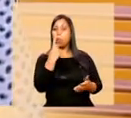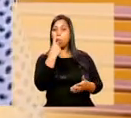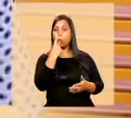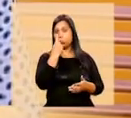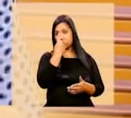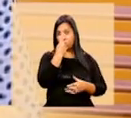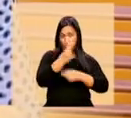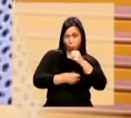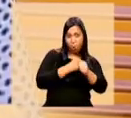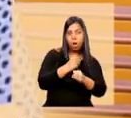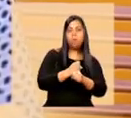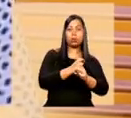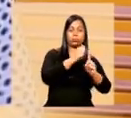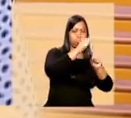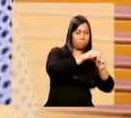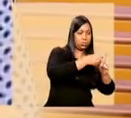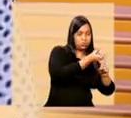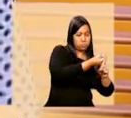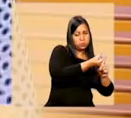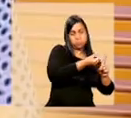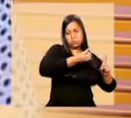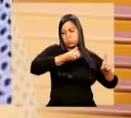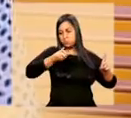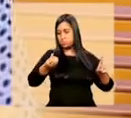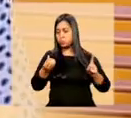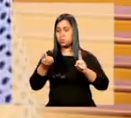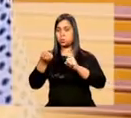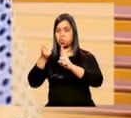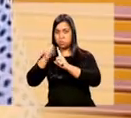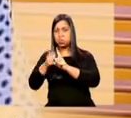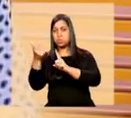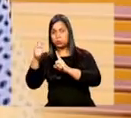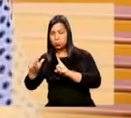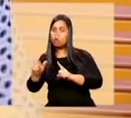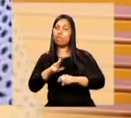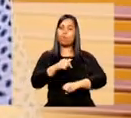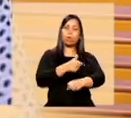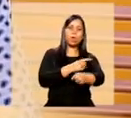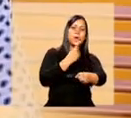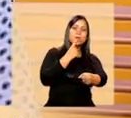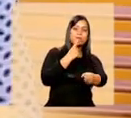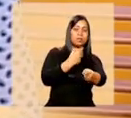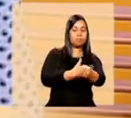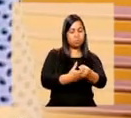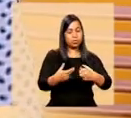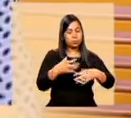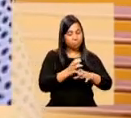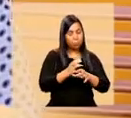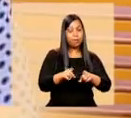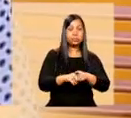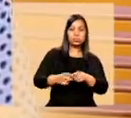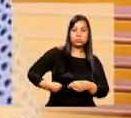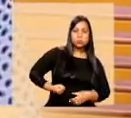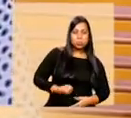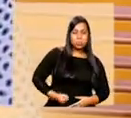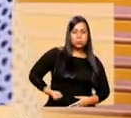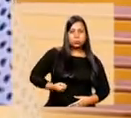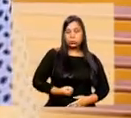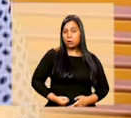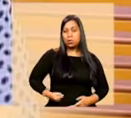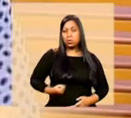vezes no ano, de 6 em 6 meses. Eu faço um exame de sangue, às vezes um ultrassom,